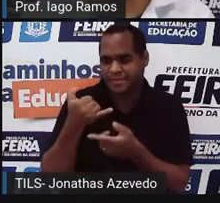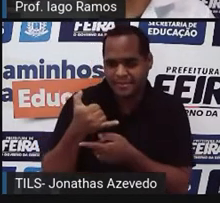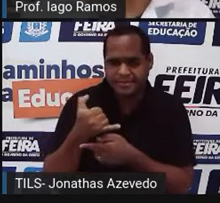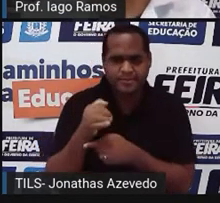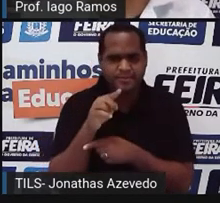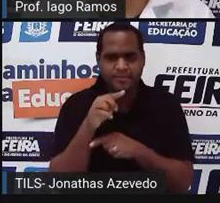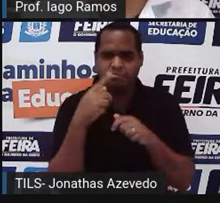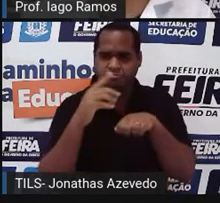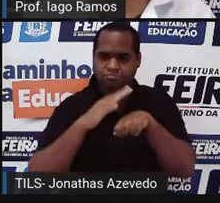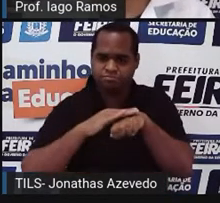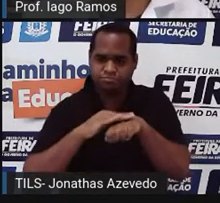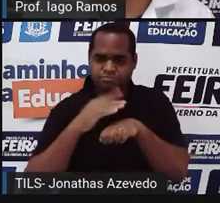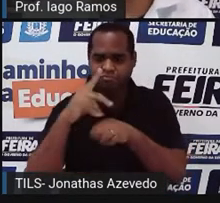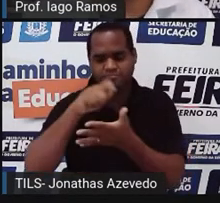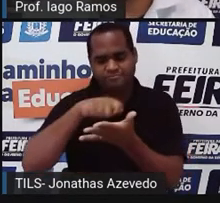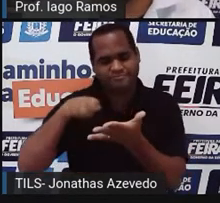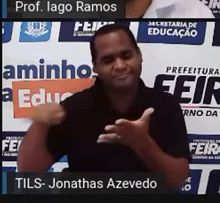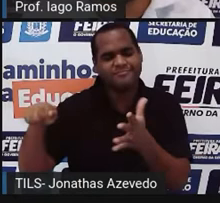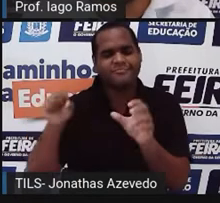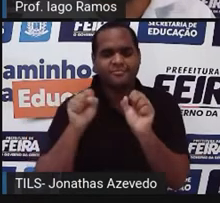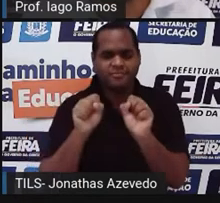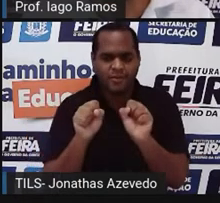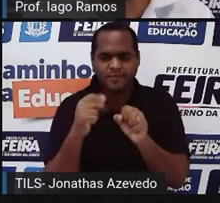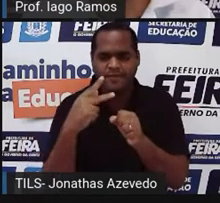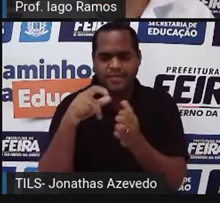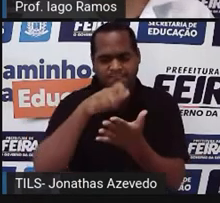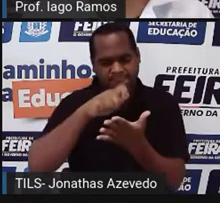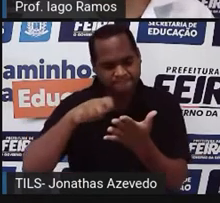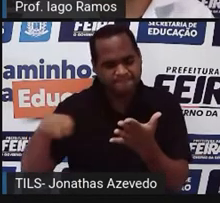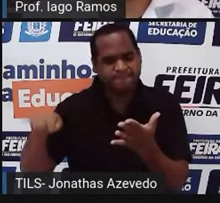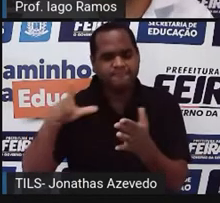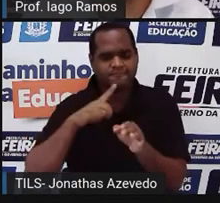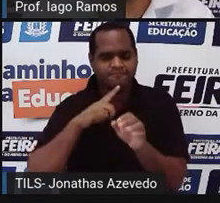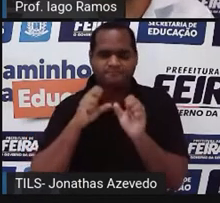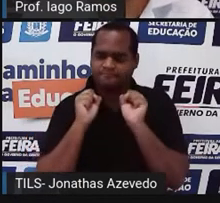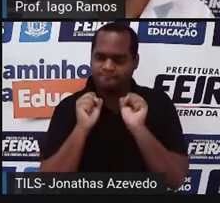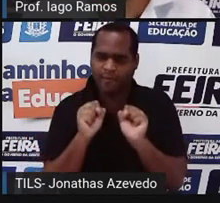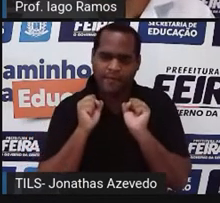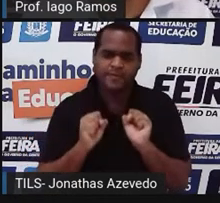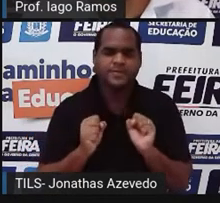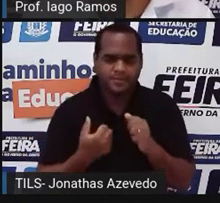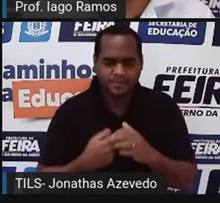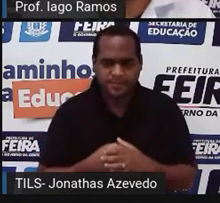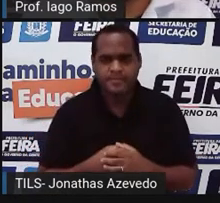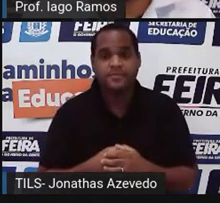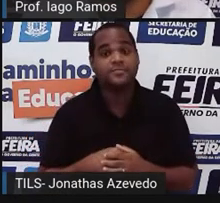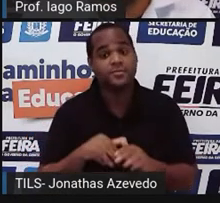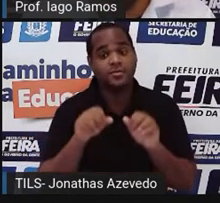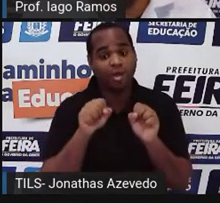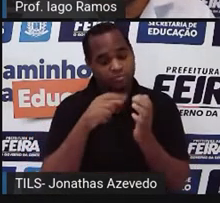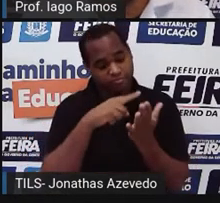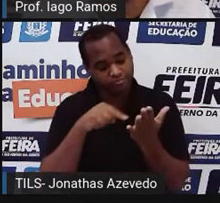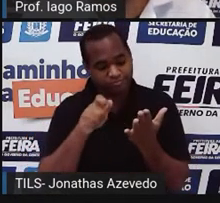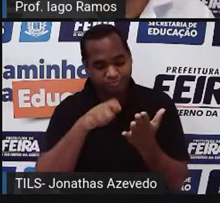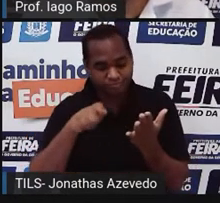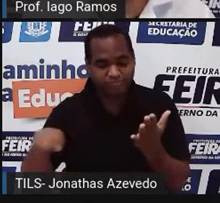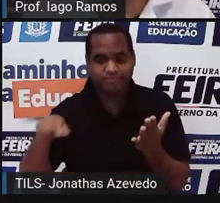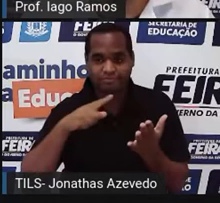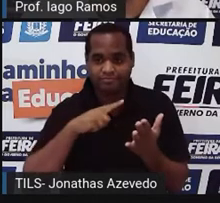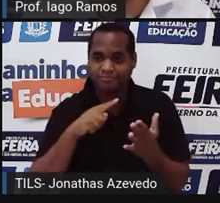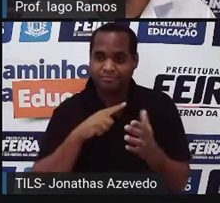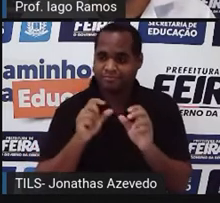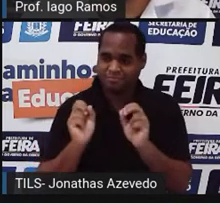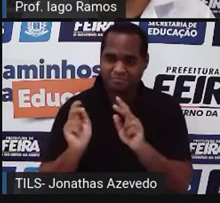preferir escrever, para que você possa fazer anotações, para que você possa fazer rascunhos, tá